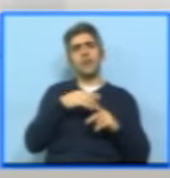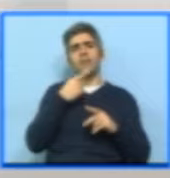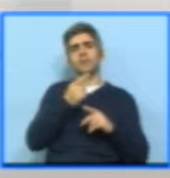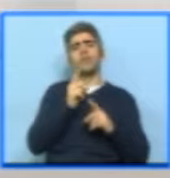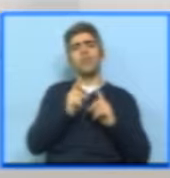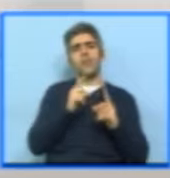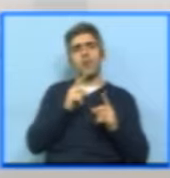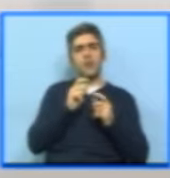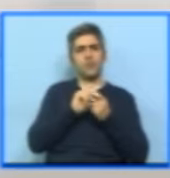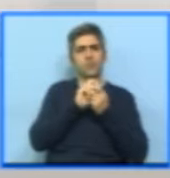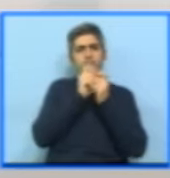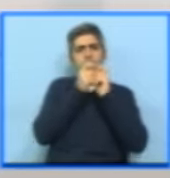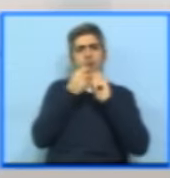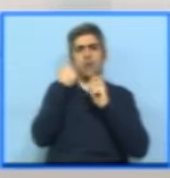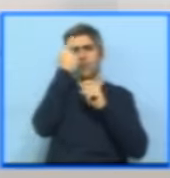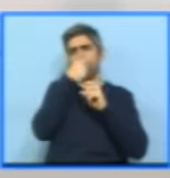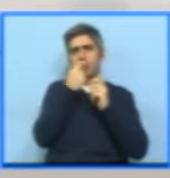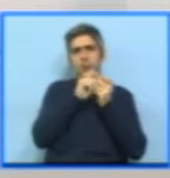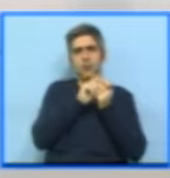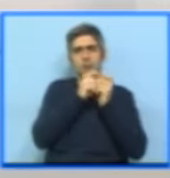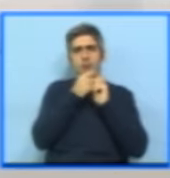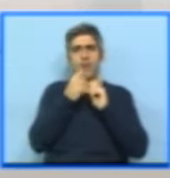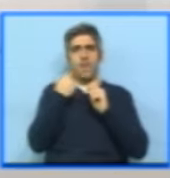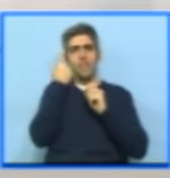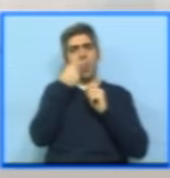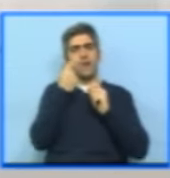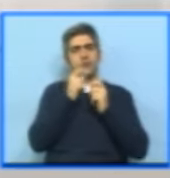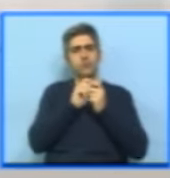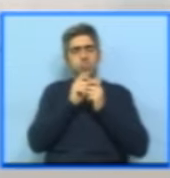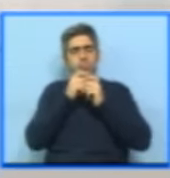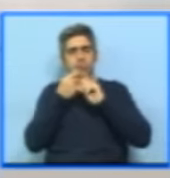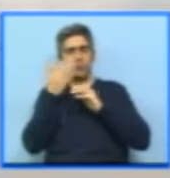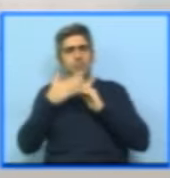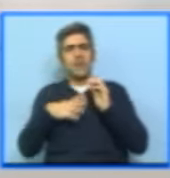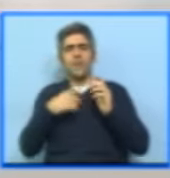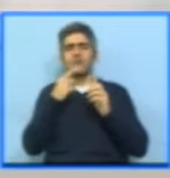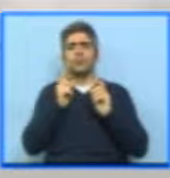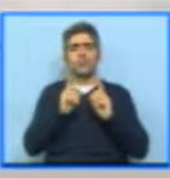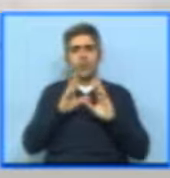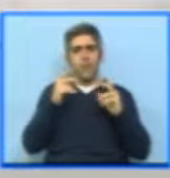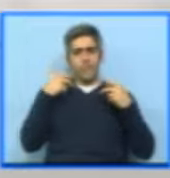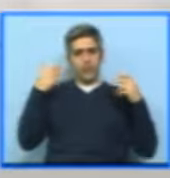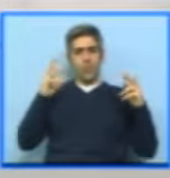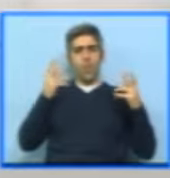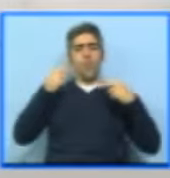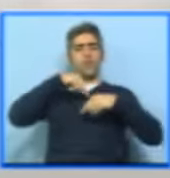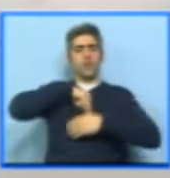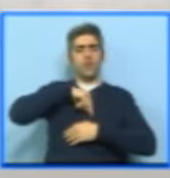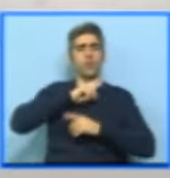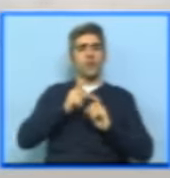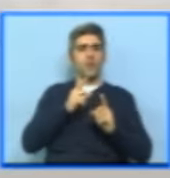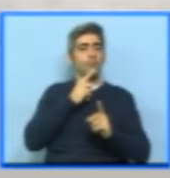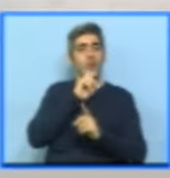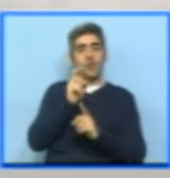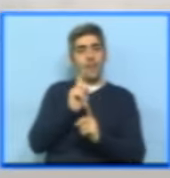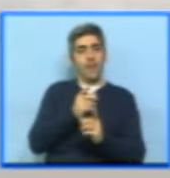dizer? Mudar. Transfigura. Mudar a figura. Mas é só um aspecto exterior? O que é isso? Não é? Está a pergunta